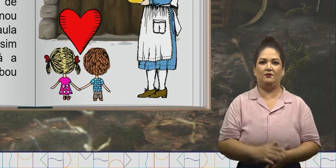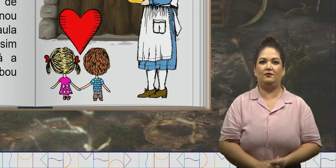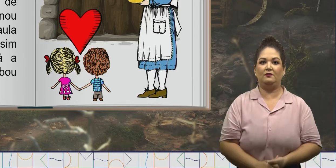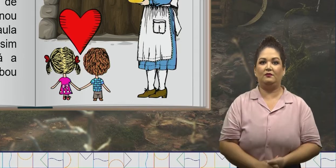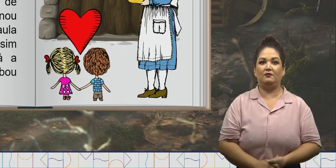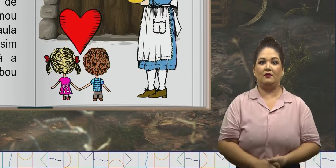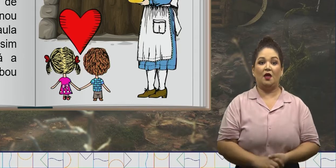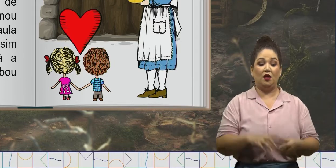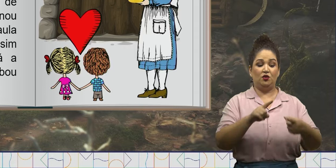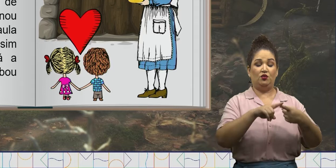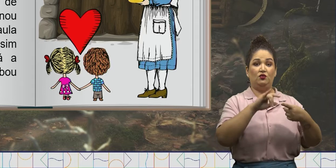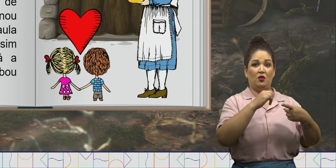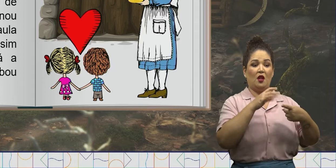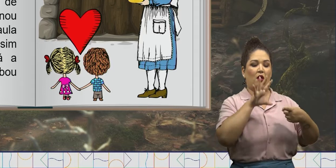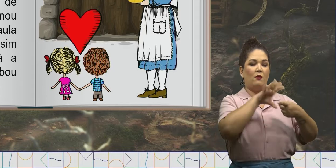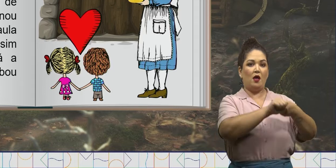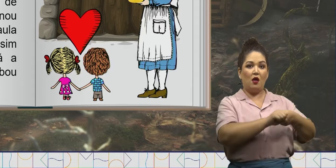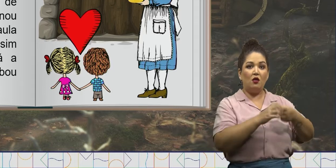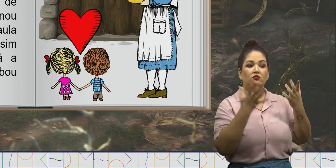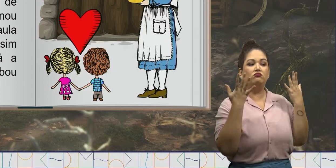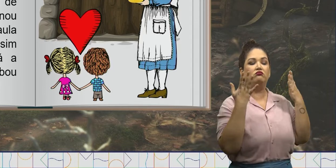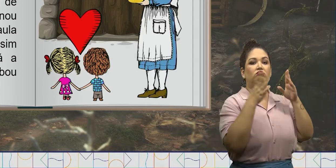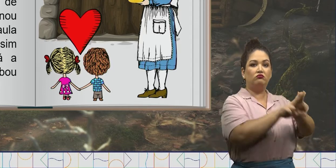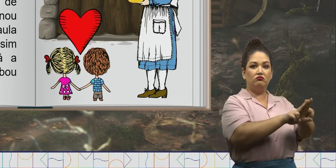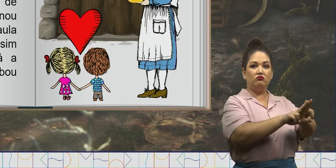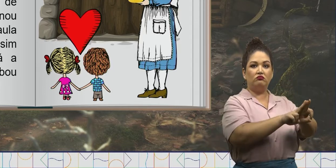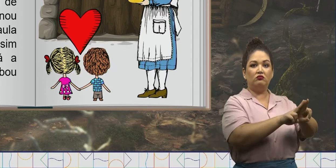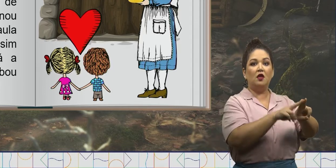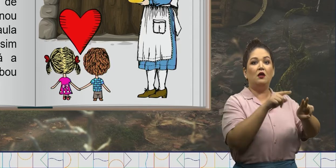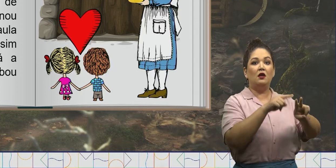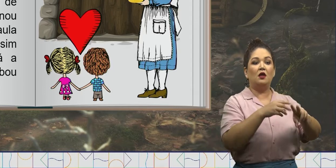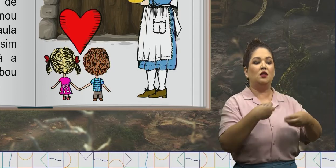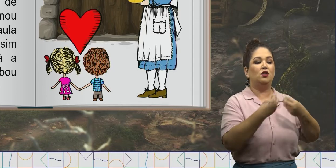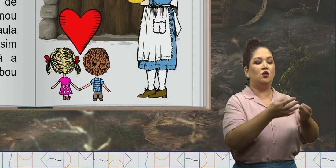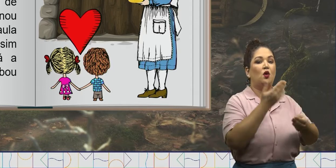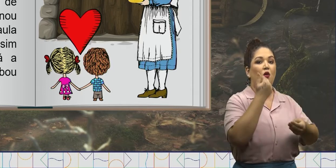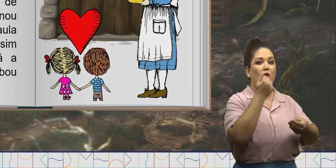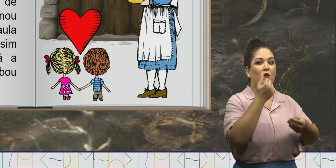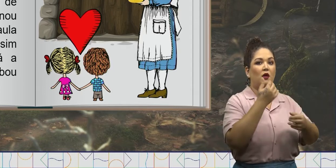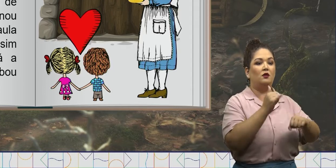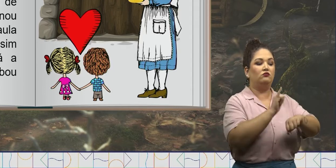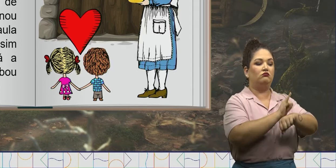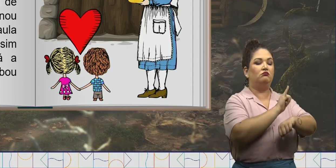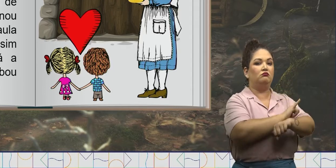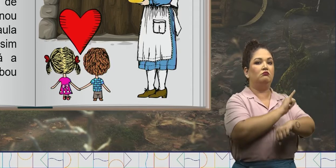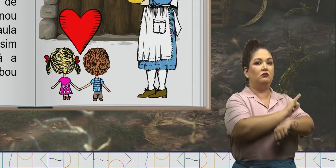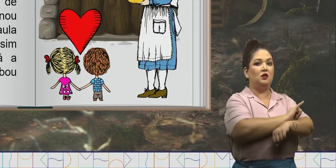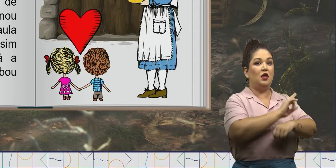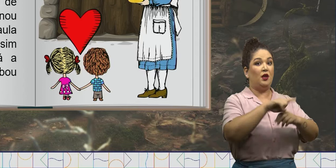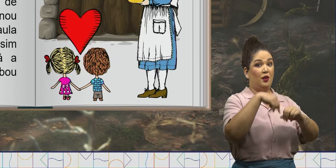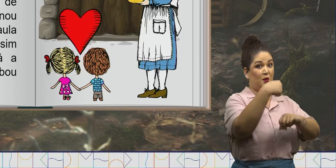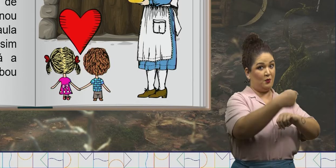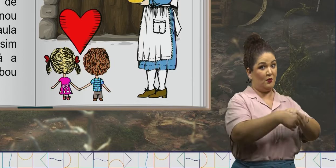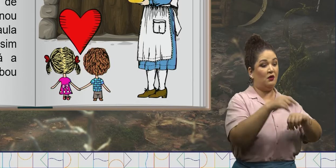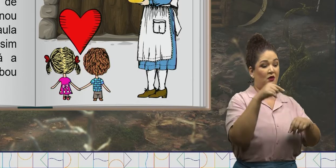Ela aprisionou João dentro de uma jaula para engordá-lo e assim